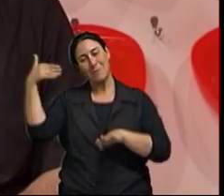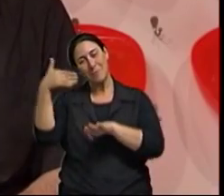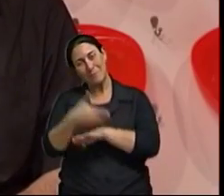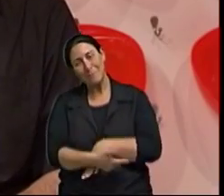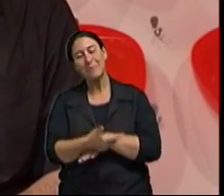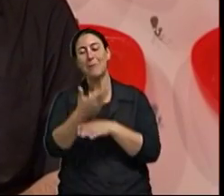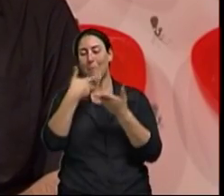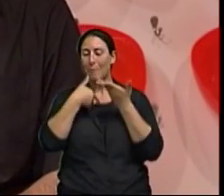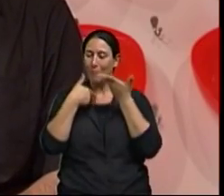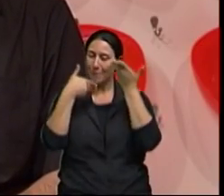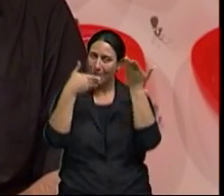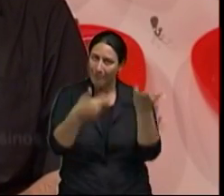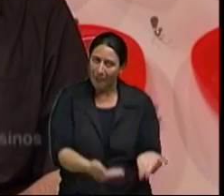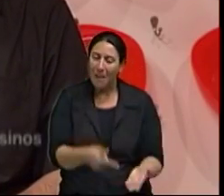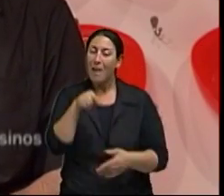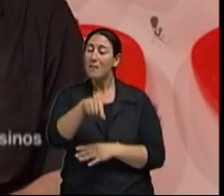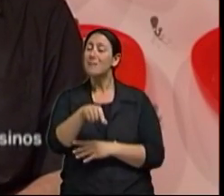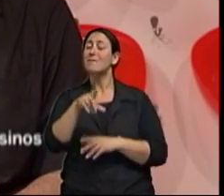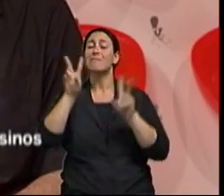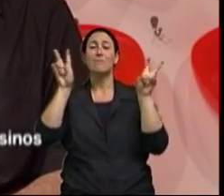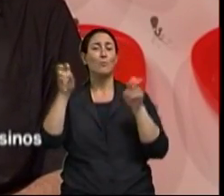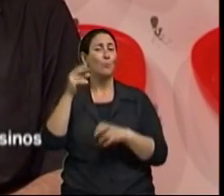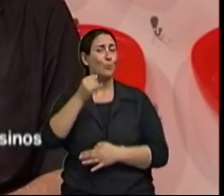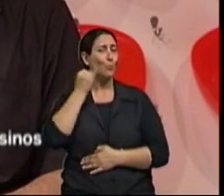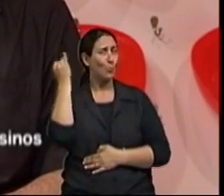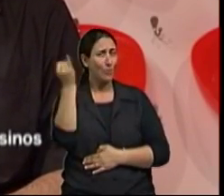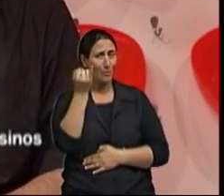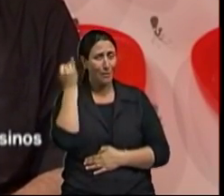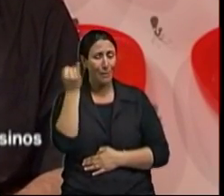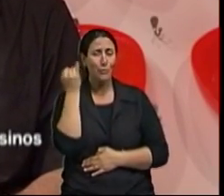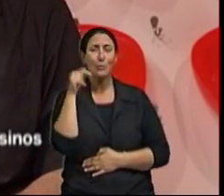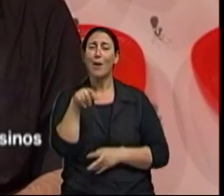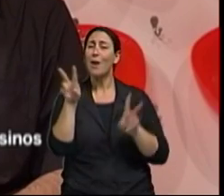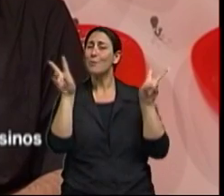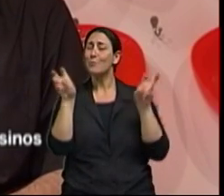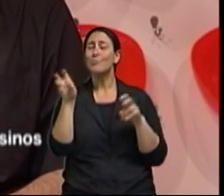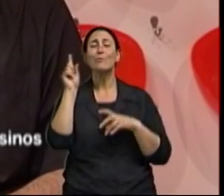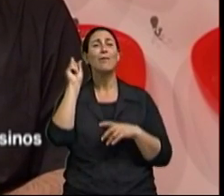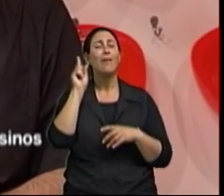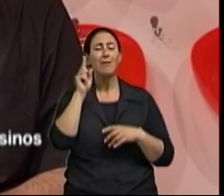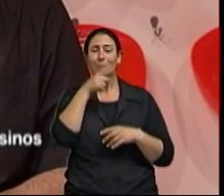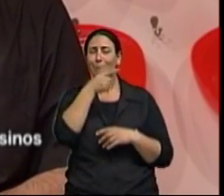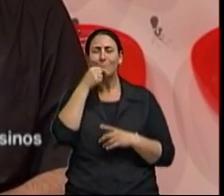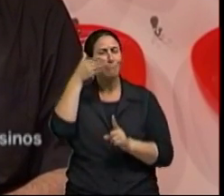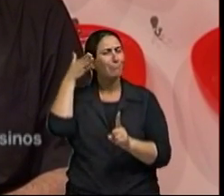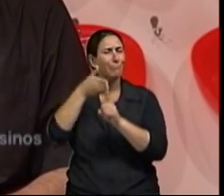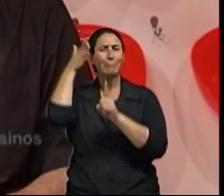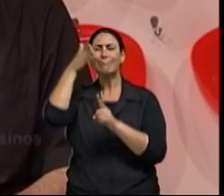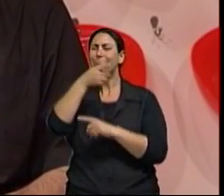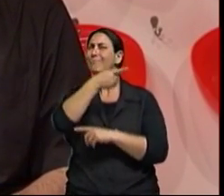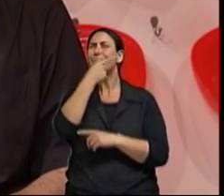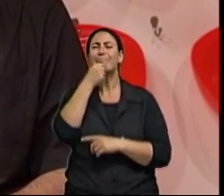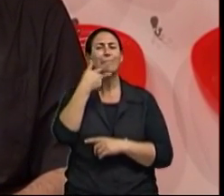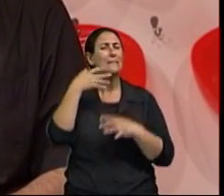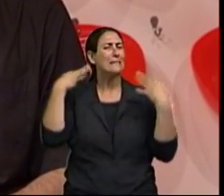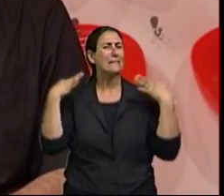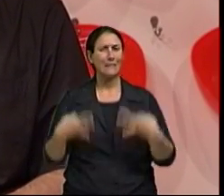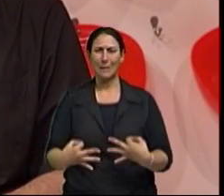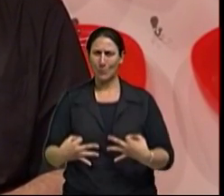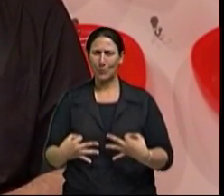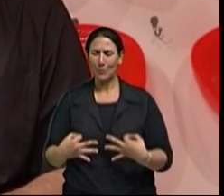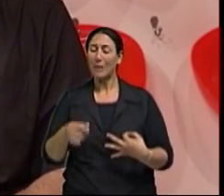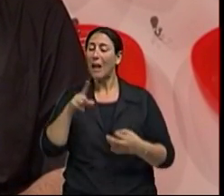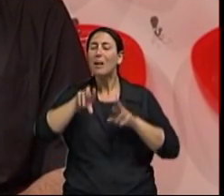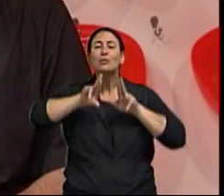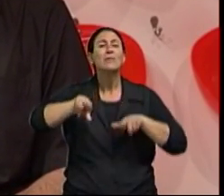contribuir nesse assunto bastante relevante, sem dúvida. Ele, eu acho que foi bem no ponto E a diferença está